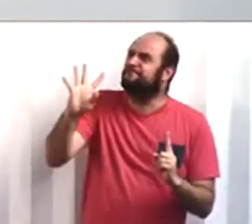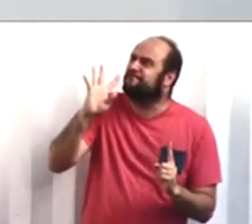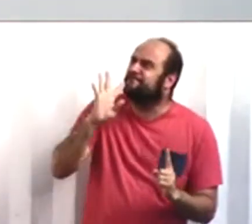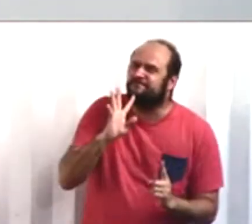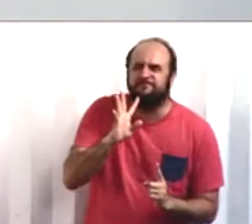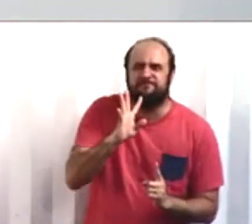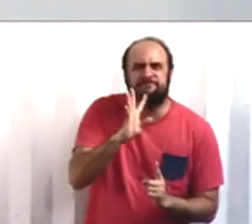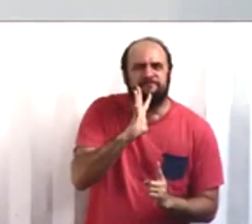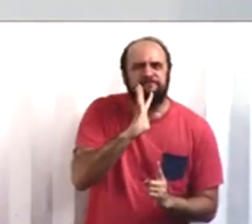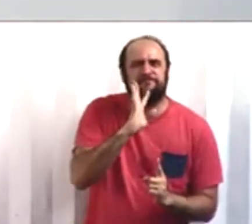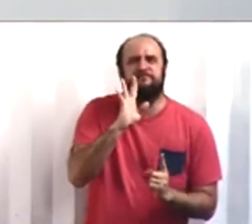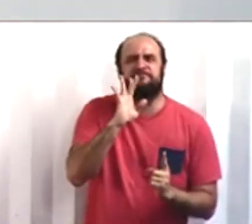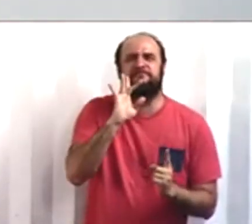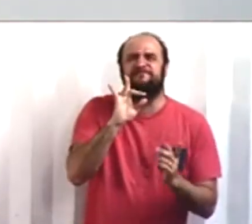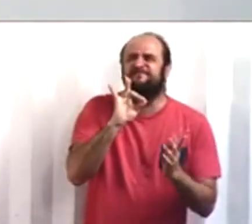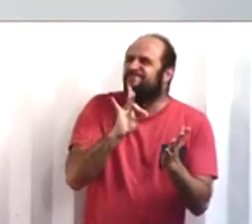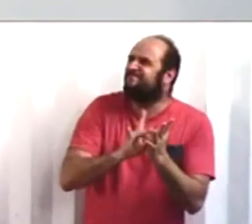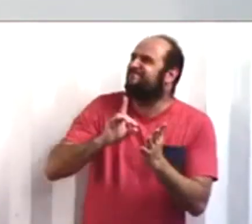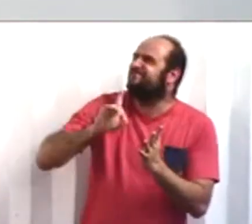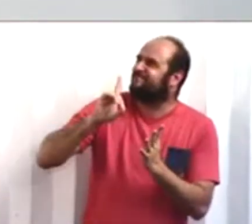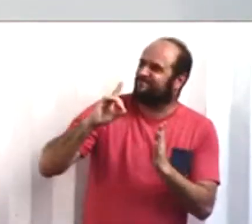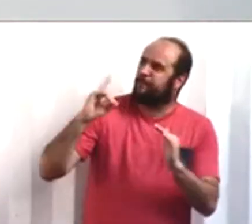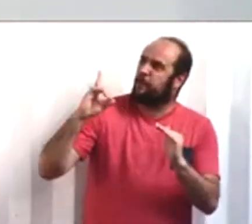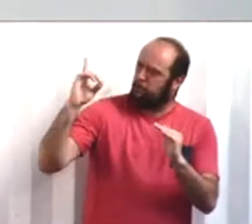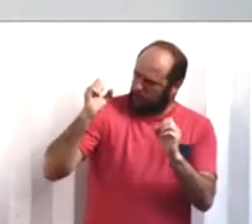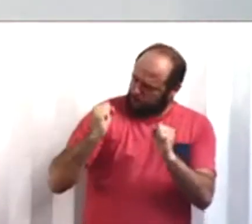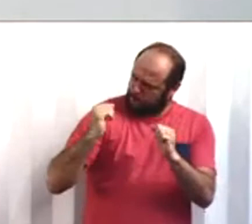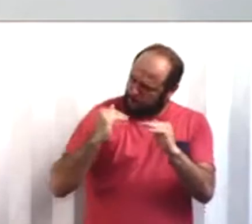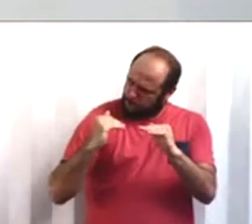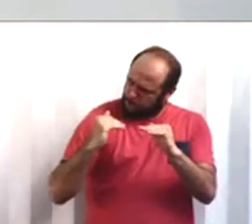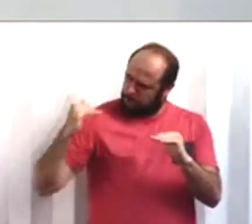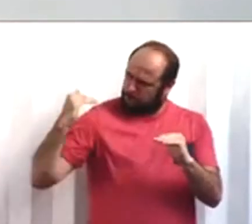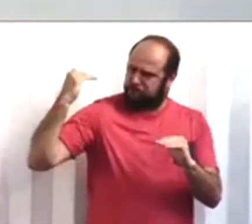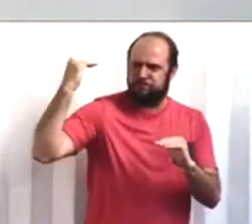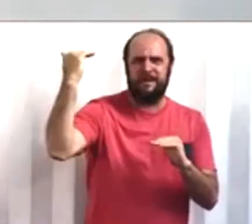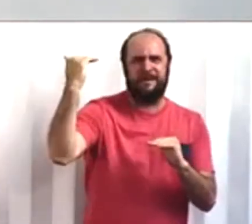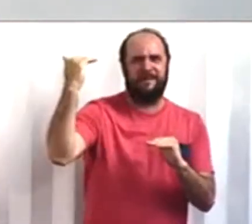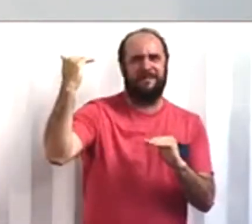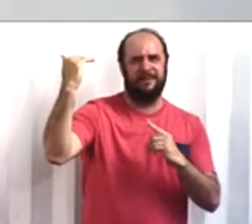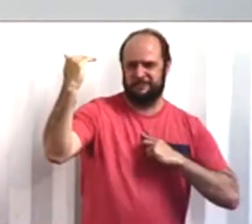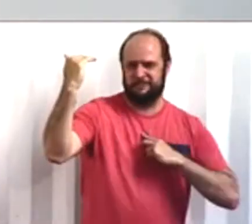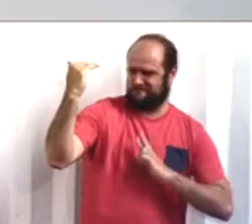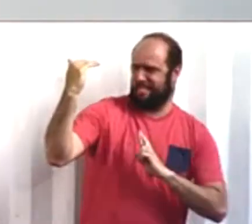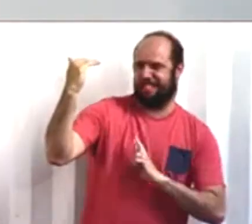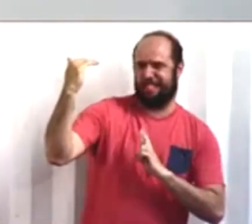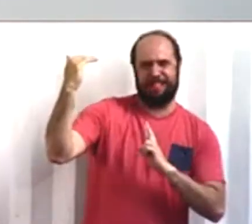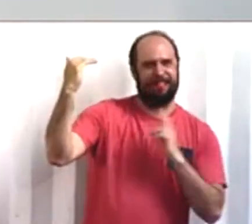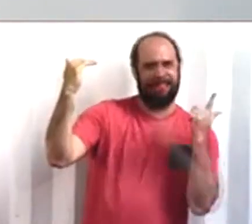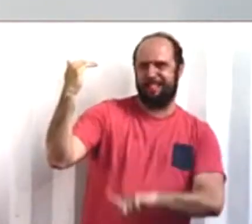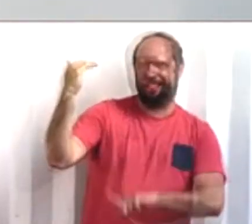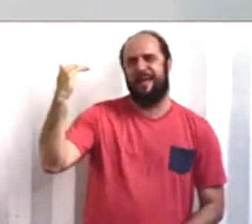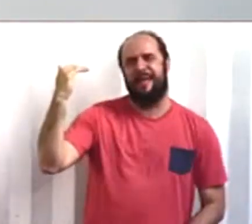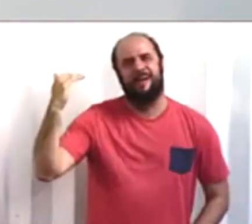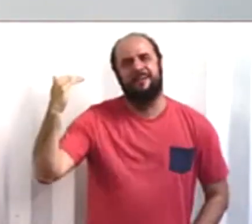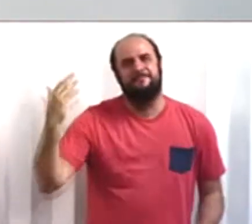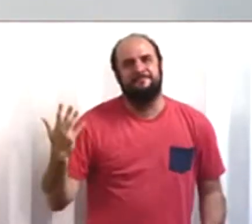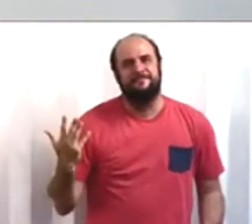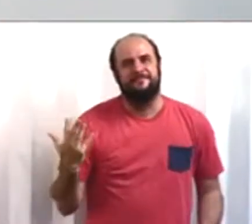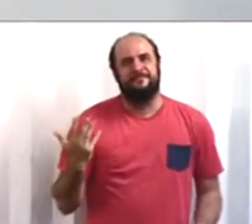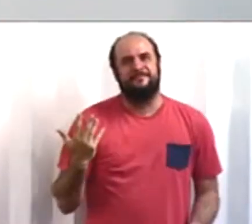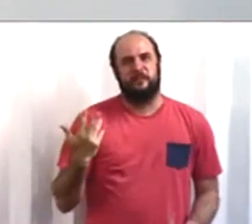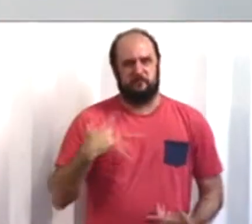um poder maior do que as nossas respostas, a nossa consciência, as